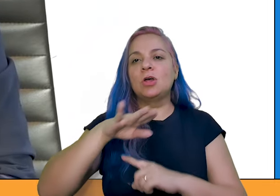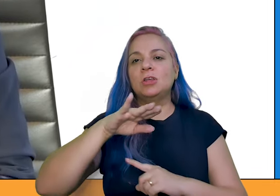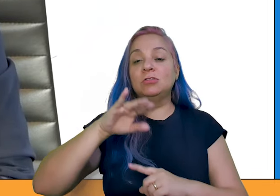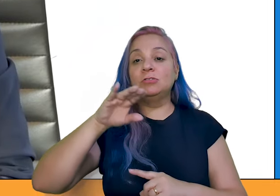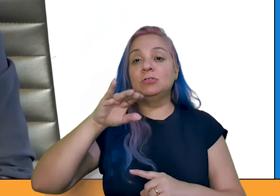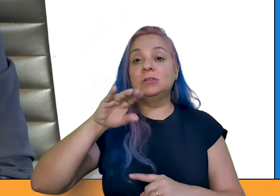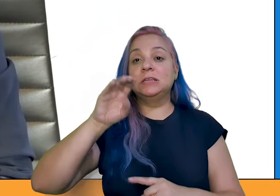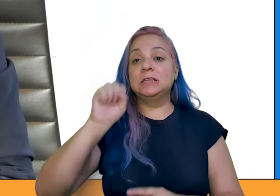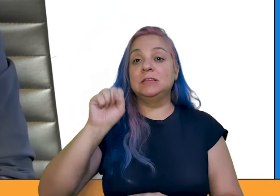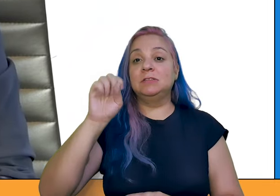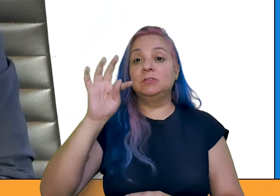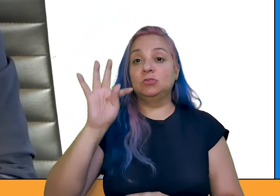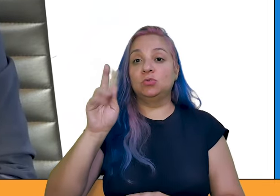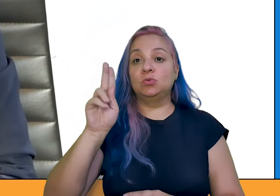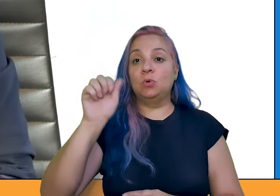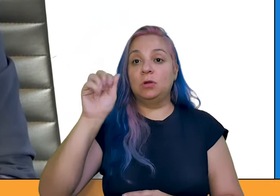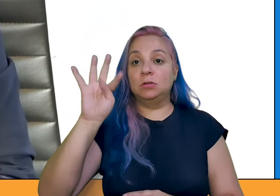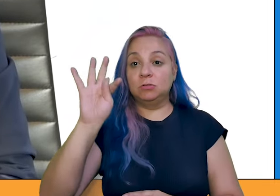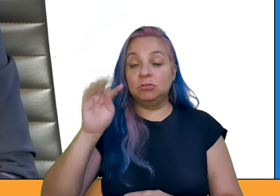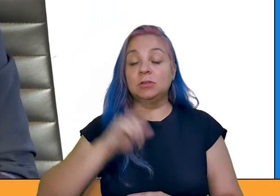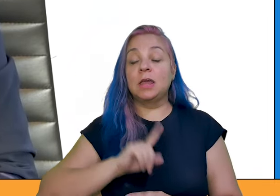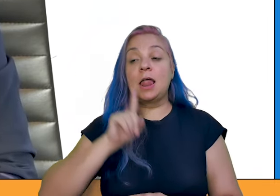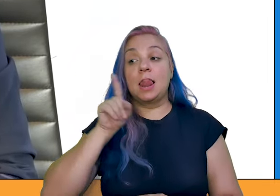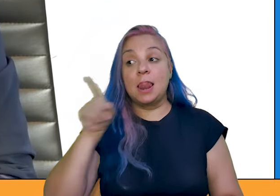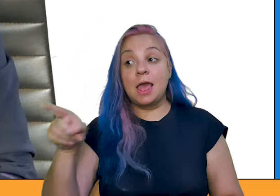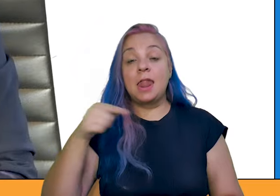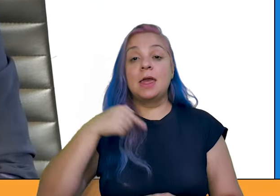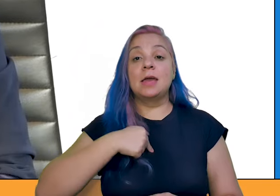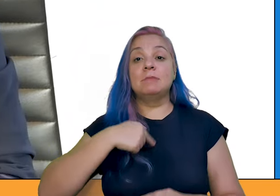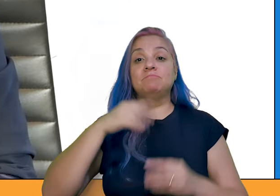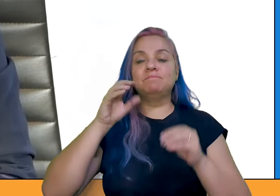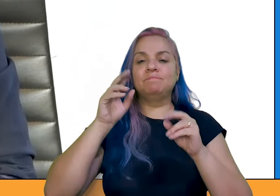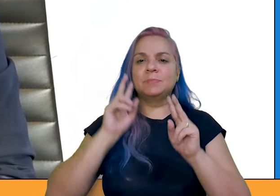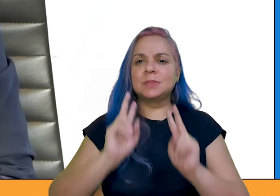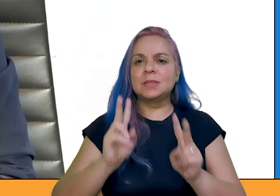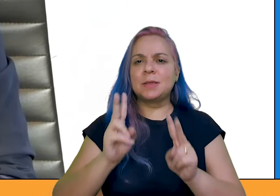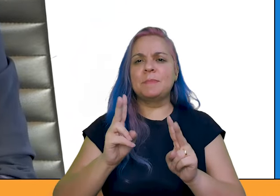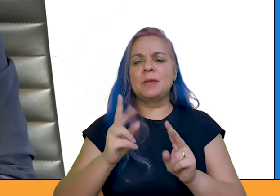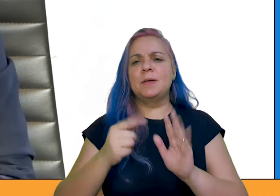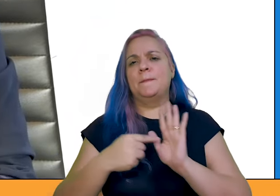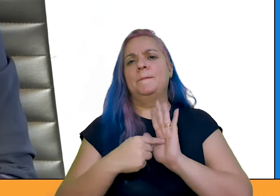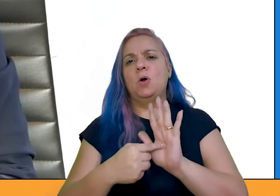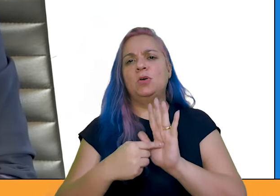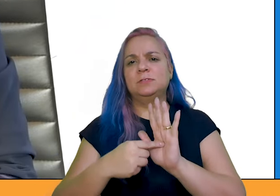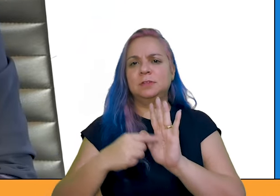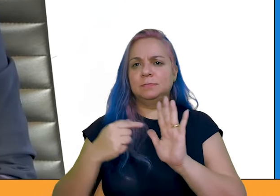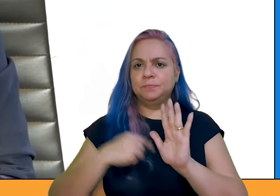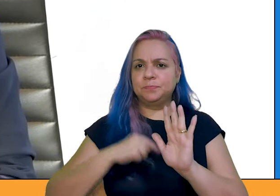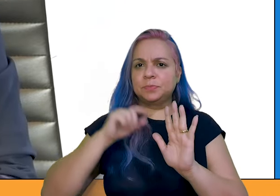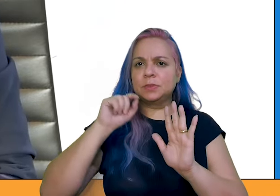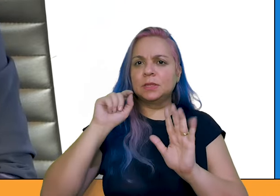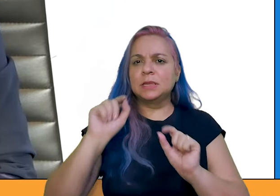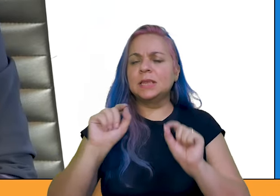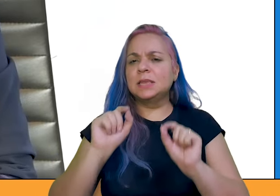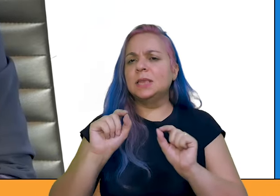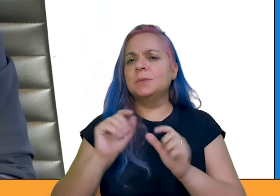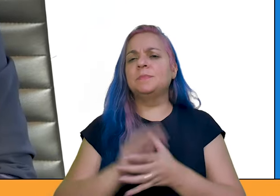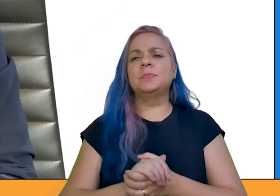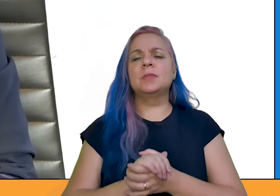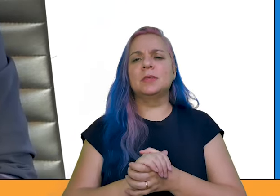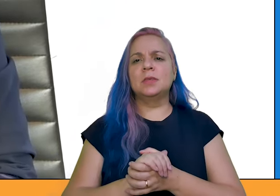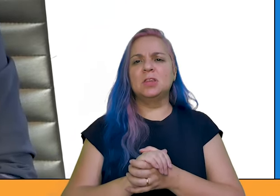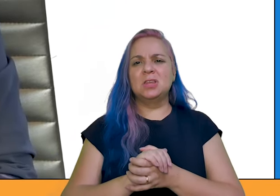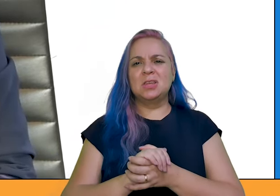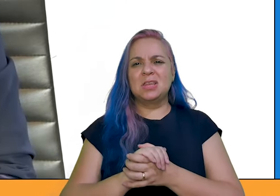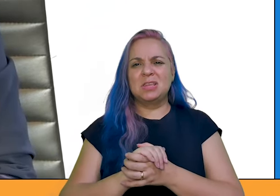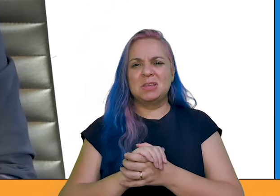sociólogo jamaicano Stuart Hall. Stuart Hall, em seu célebre ensaio Raça e Representação, ele vai dizer que